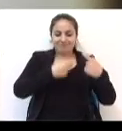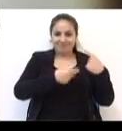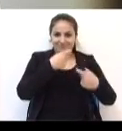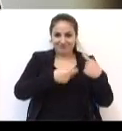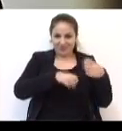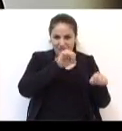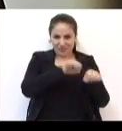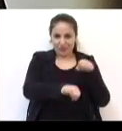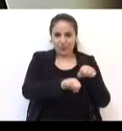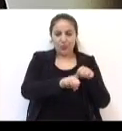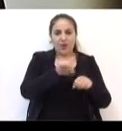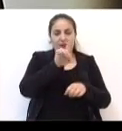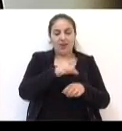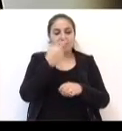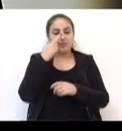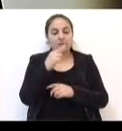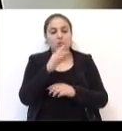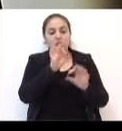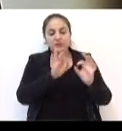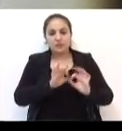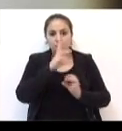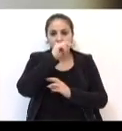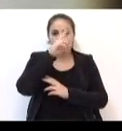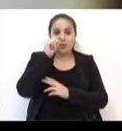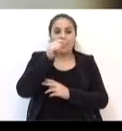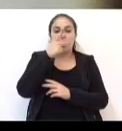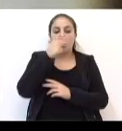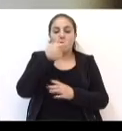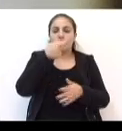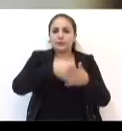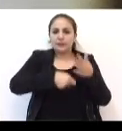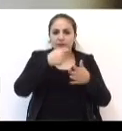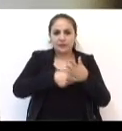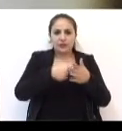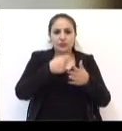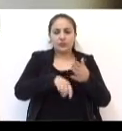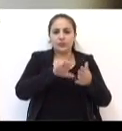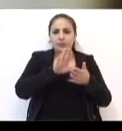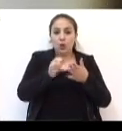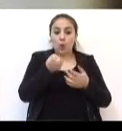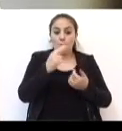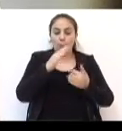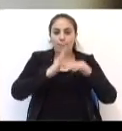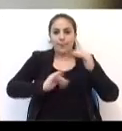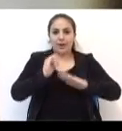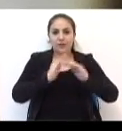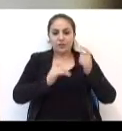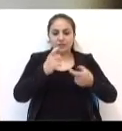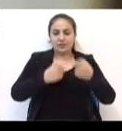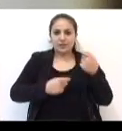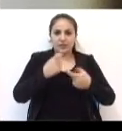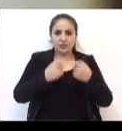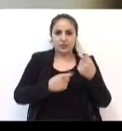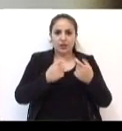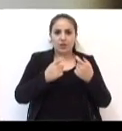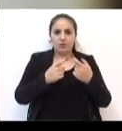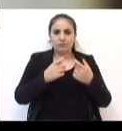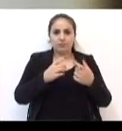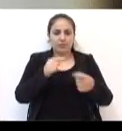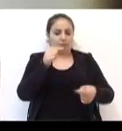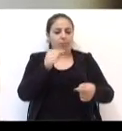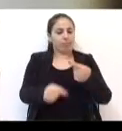vista pela Organização Mundial da Saúde como tentativa, investida ou prática sexual por meio de